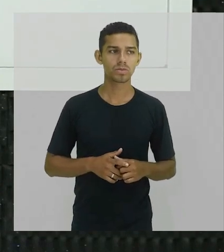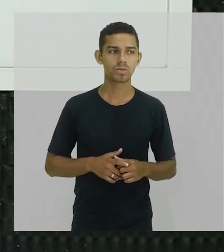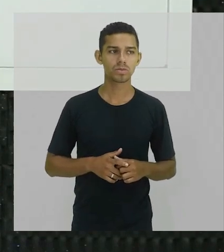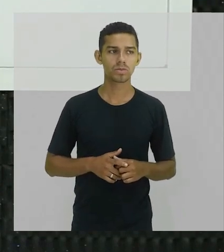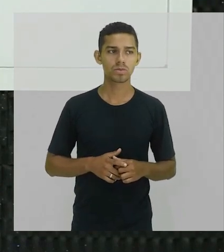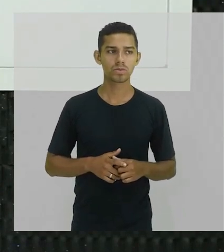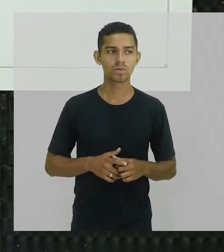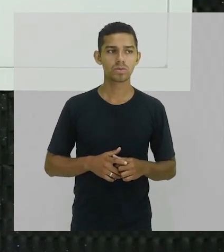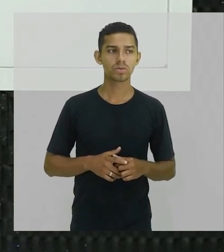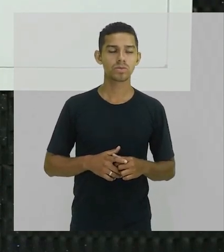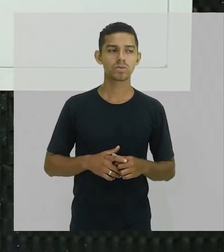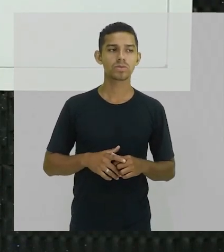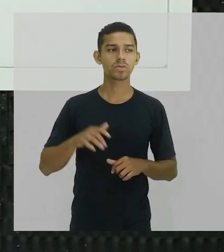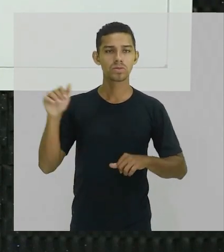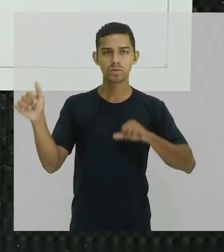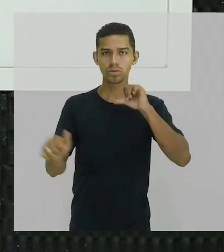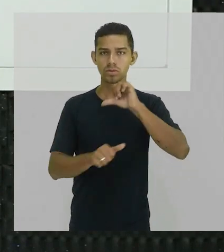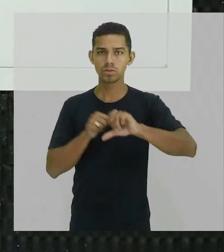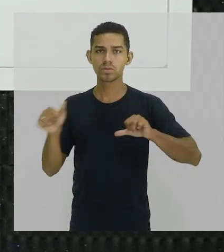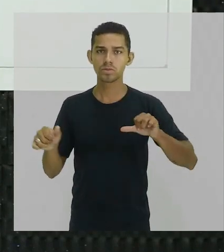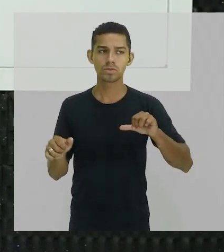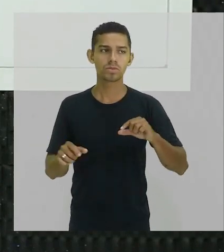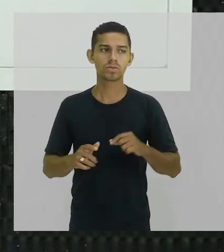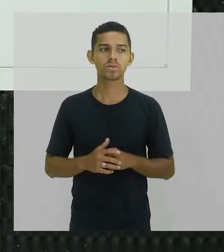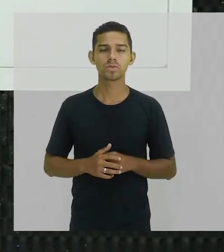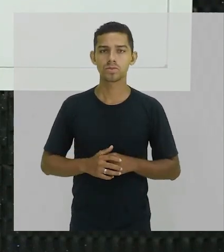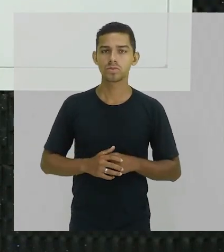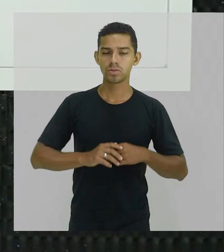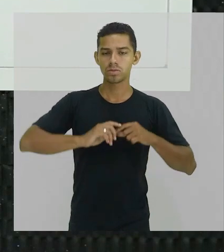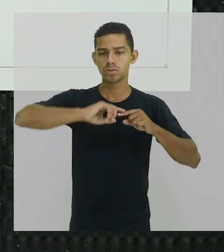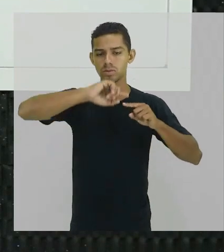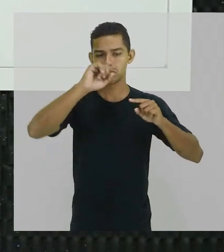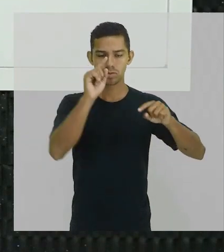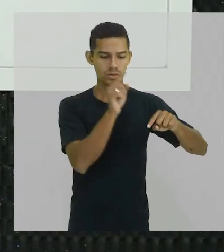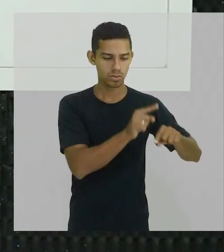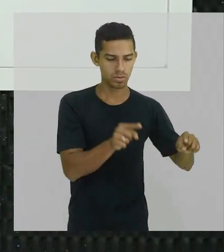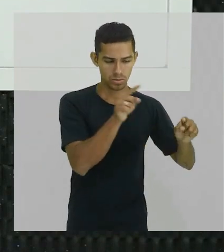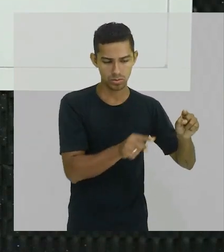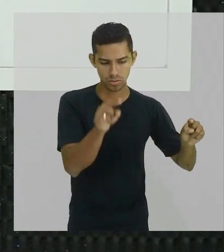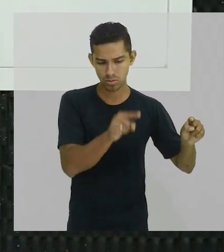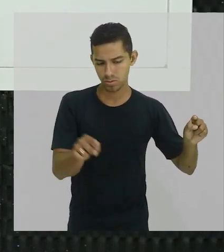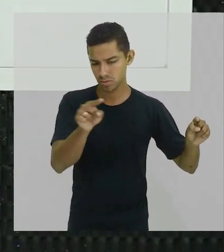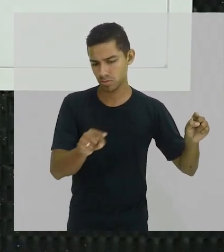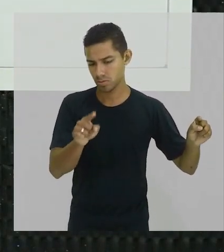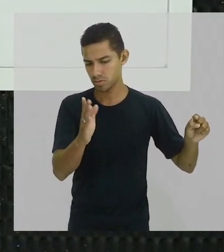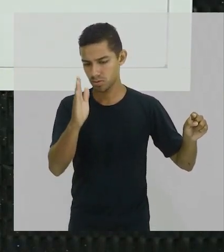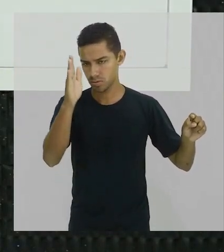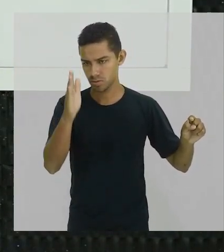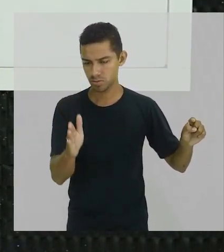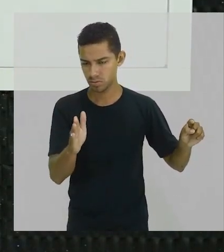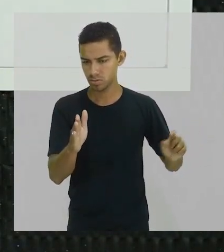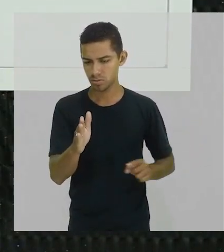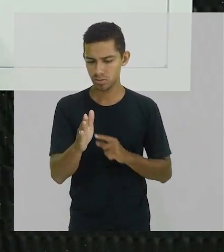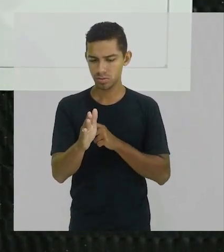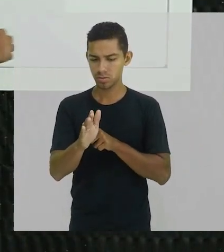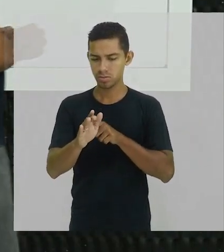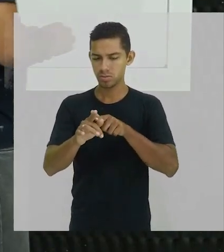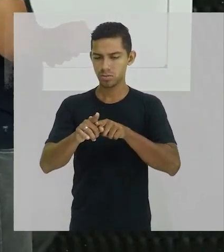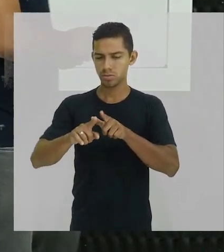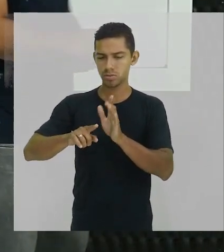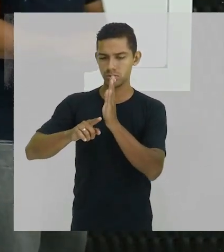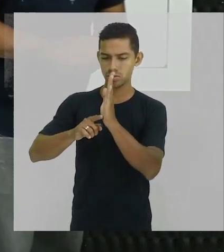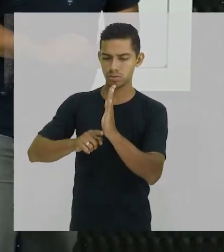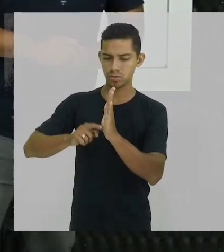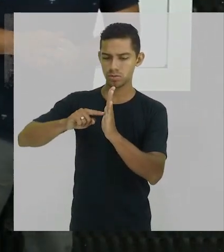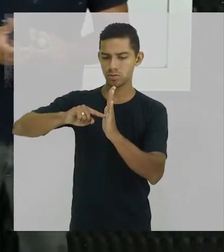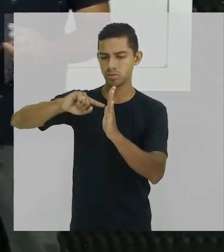se propagar agora, obedecendo, né, a ela. Ou seja, ela